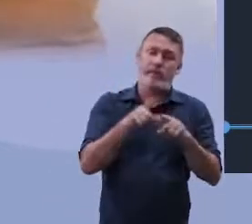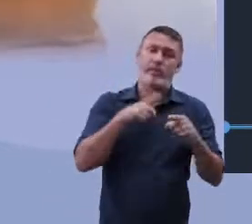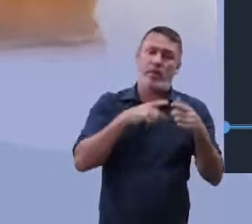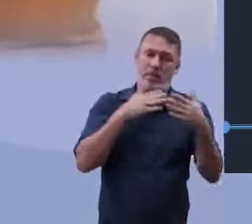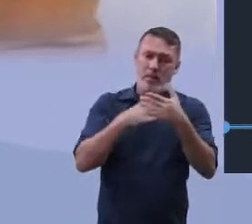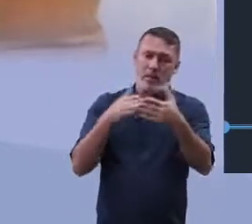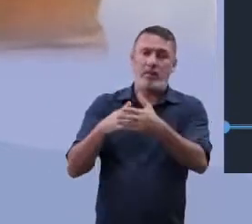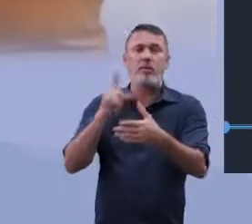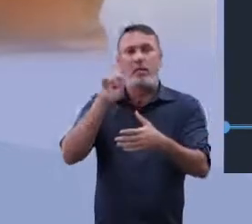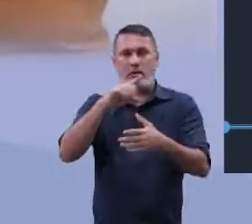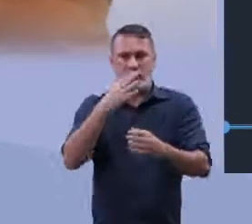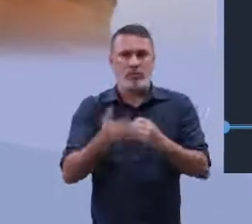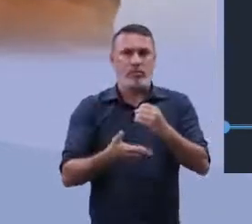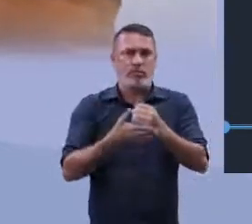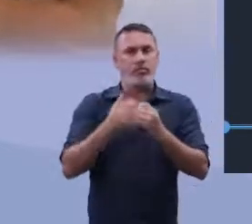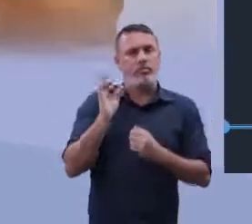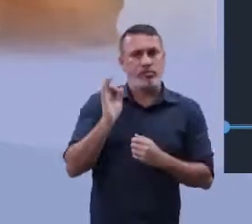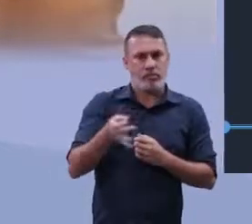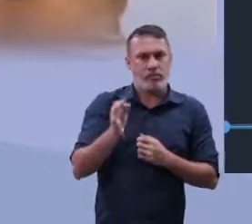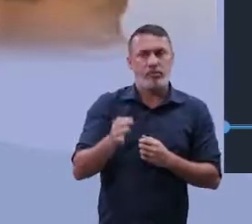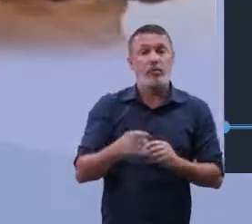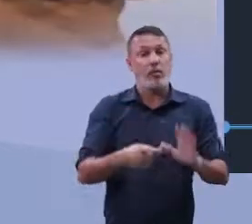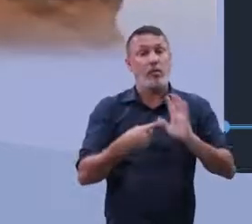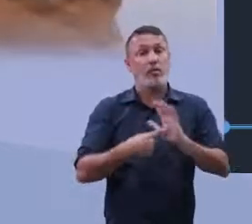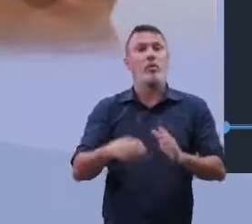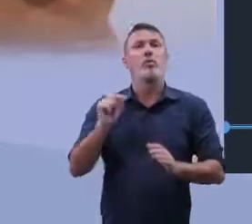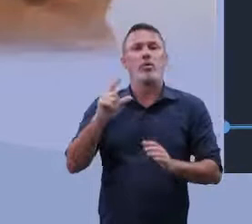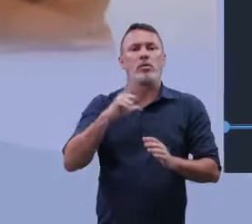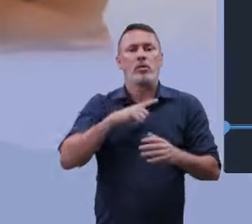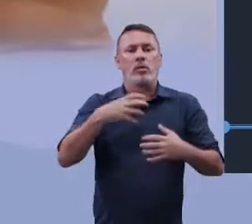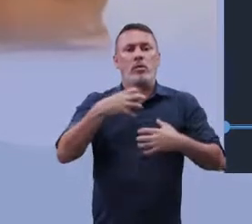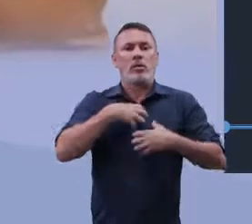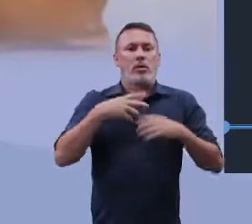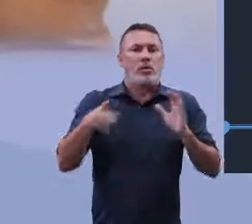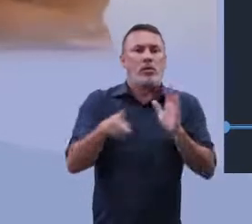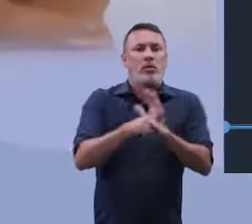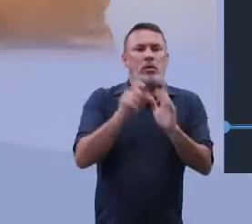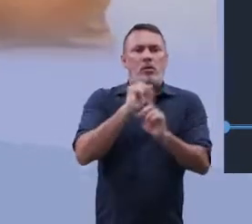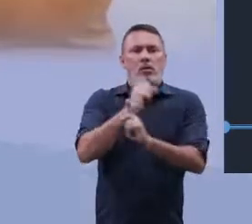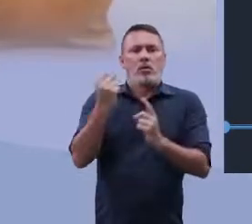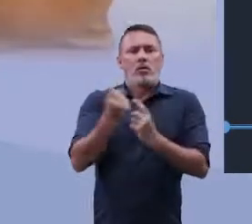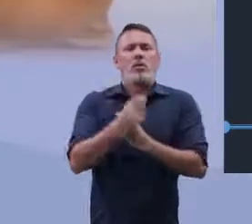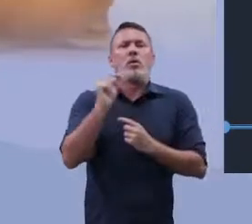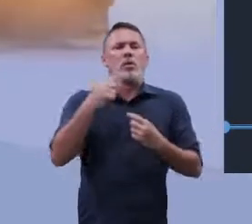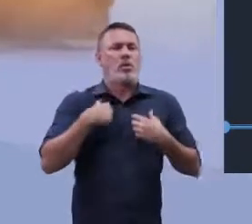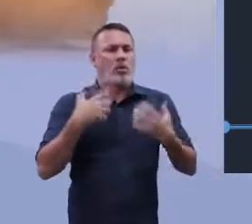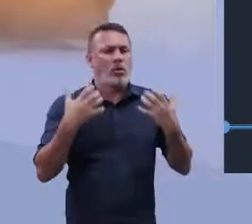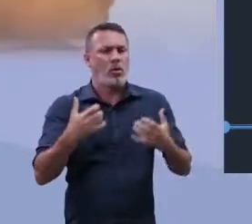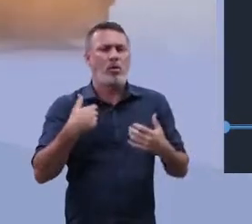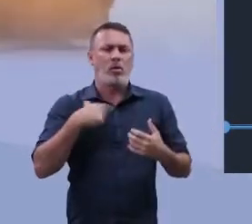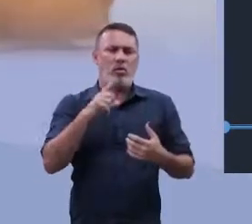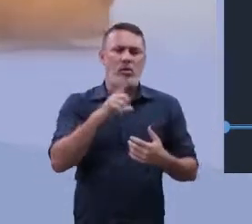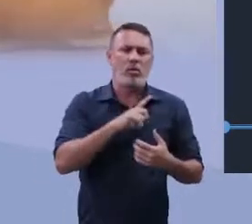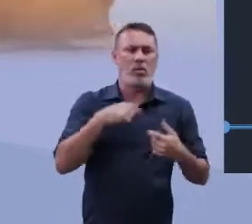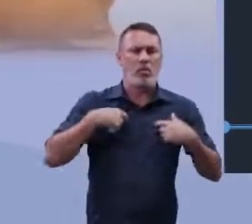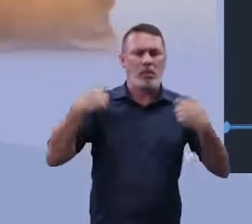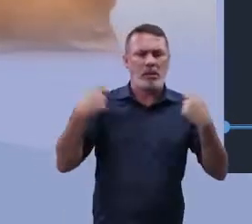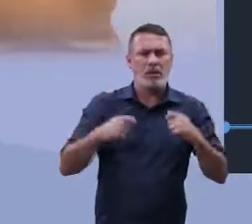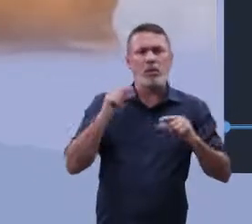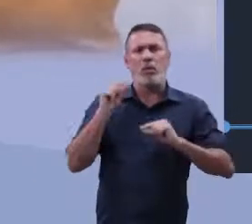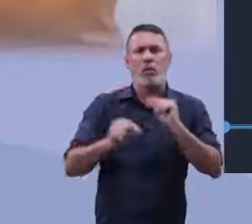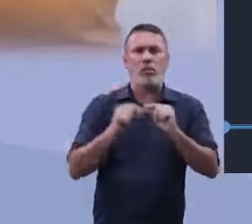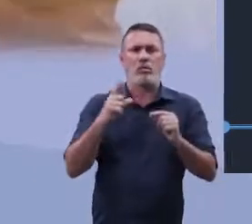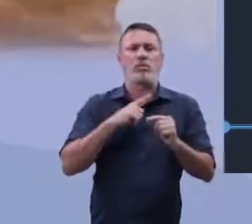como impacto, né, o problema da sustentabilidade. Vou mostrar para você o que é o pertencimento social, aquilo que eu quero, eu tenho, eu preciso